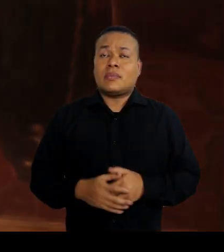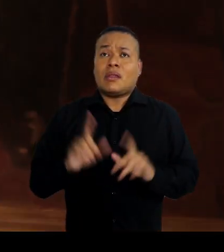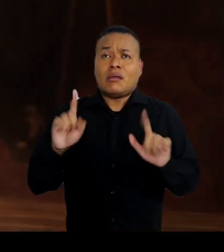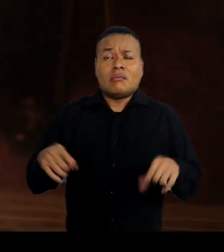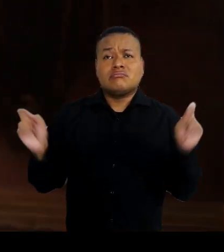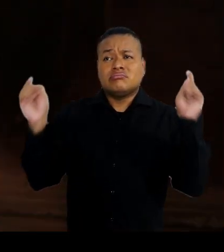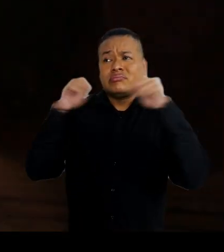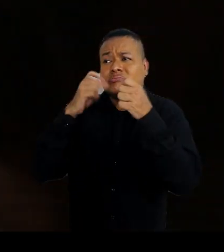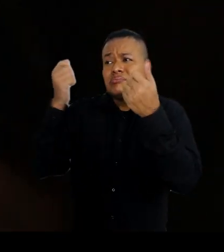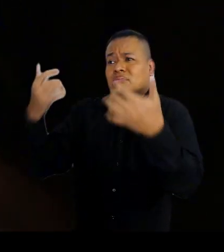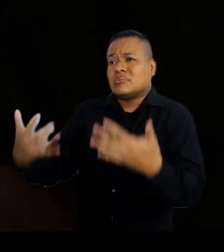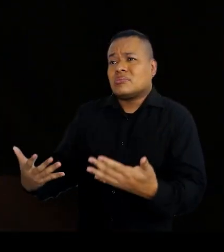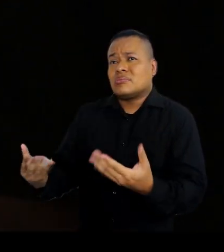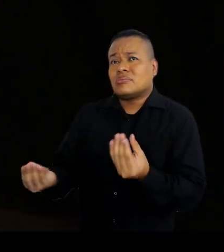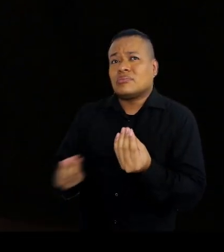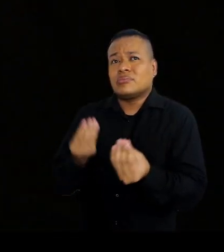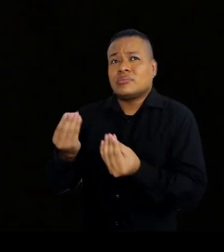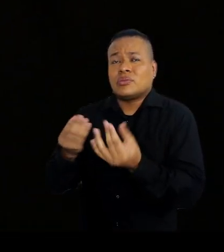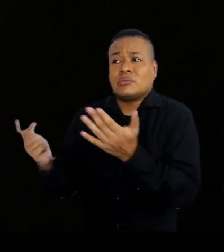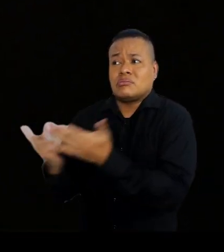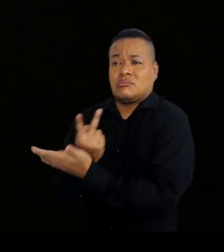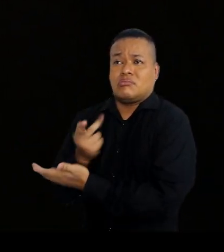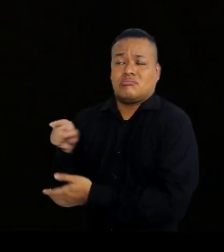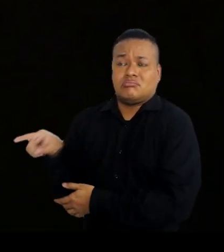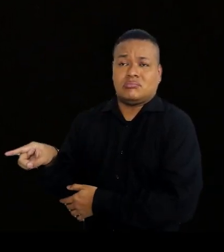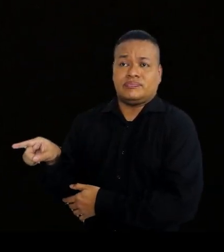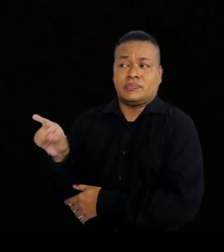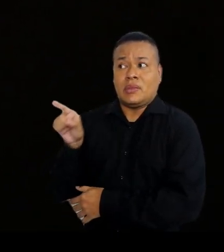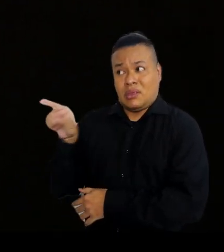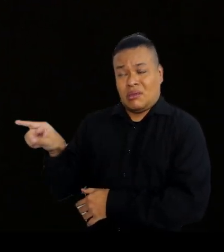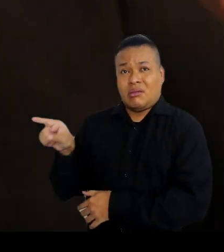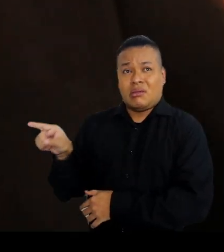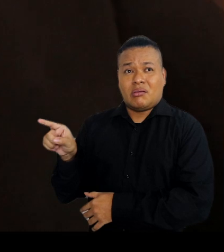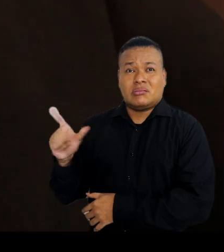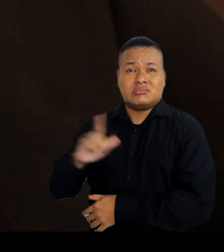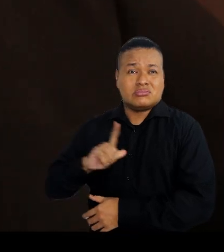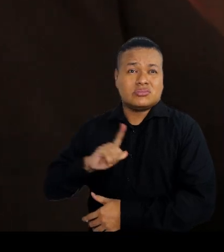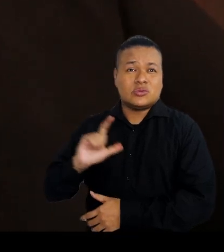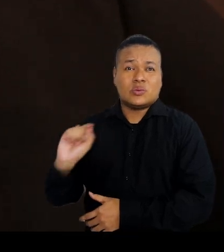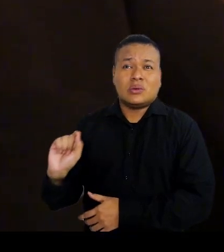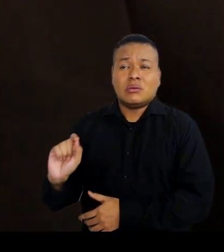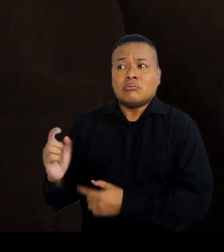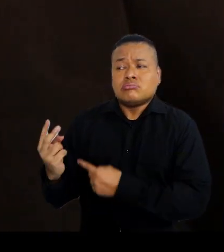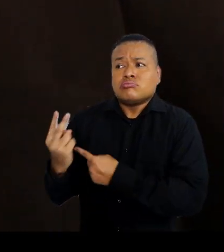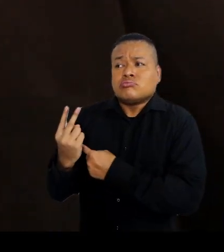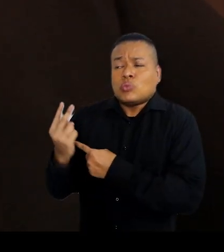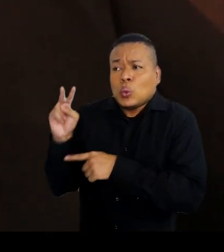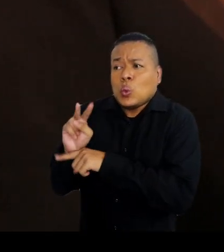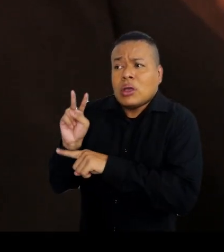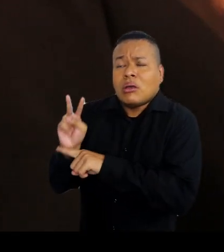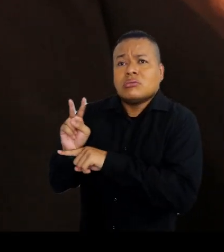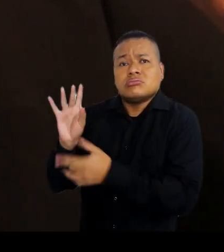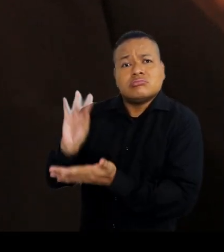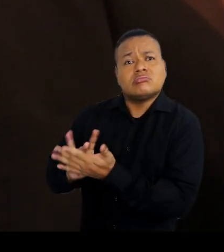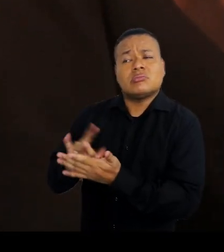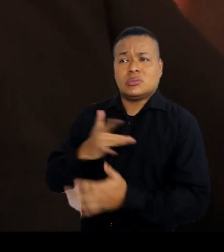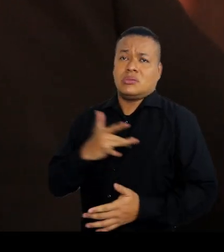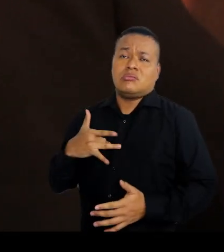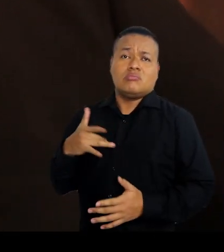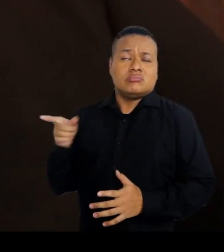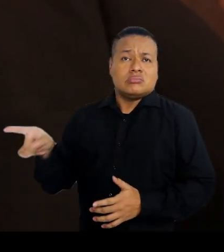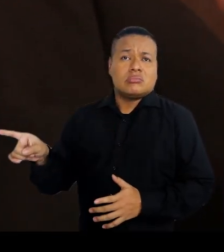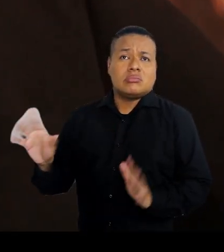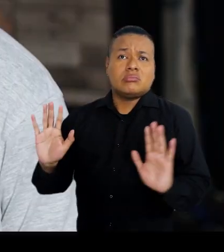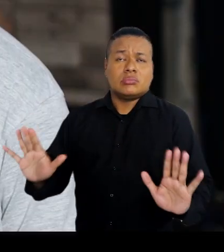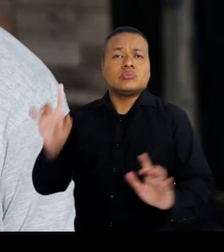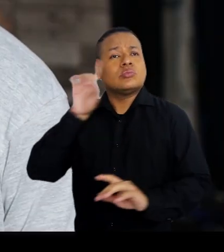É difícil dizer como é que isso se gerou, porque ele, na verdade, ele tinha um cuidado muito grande com a